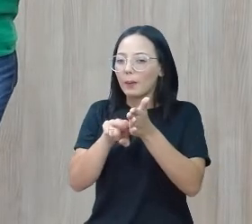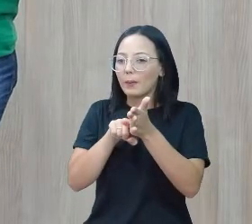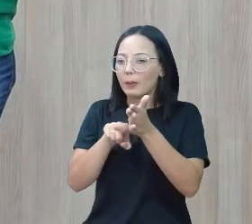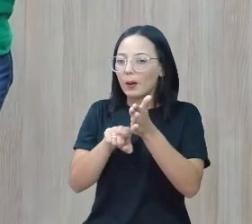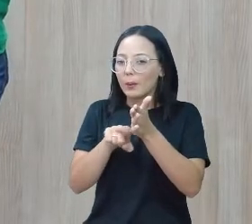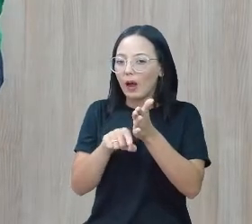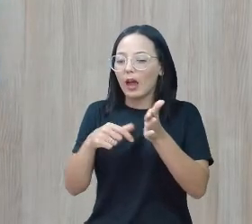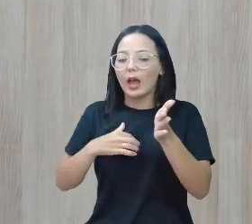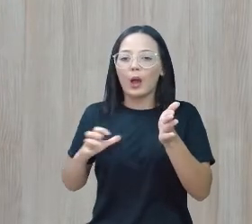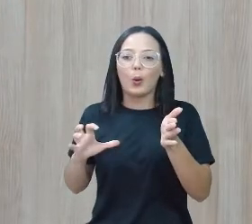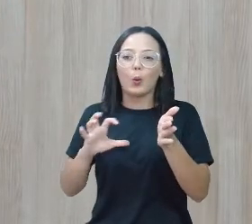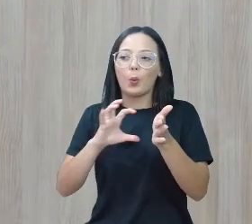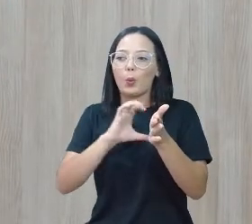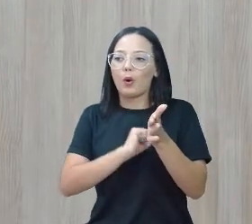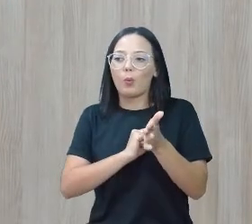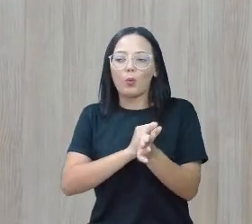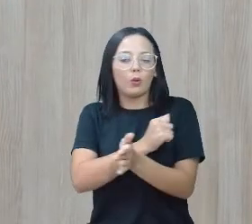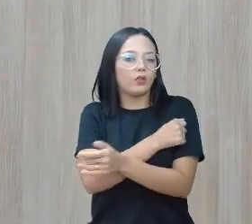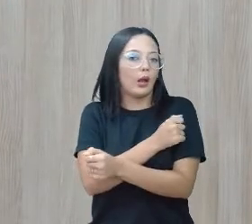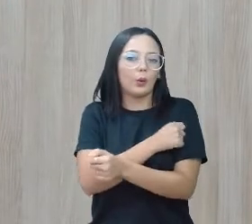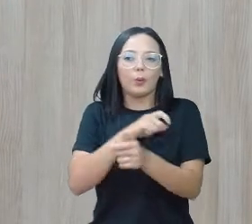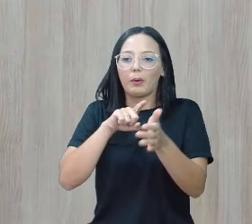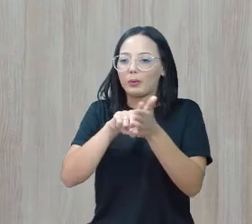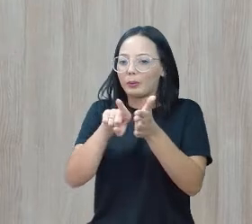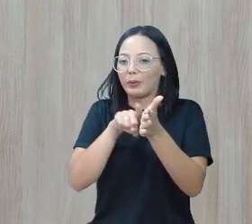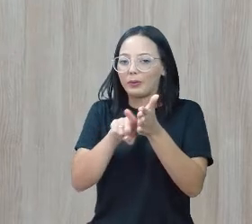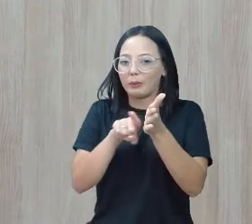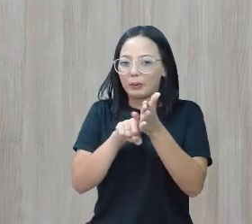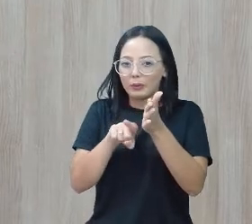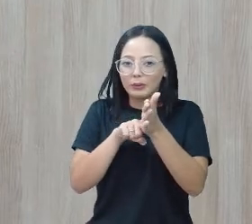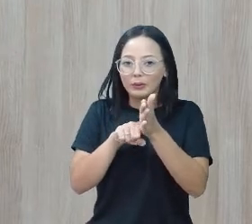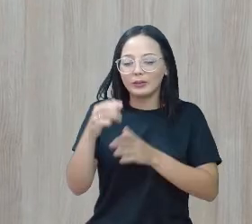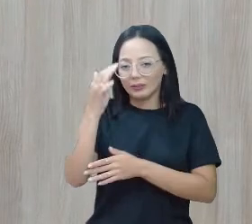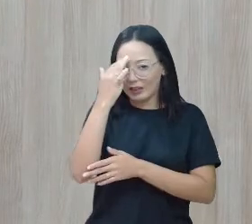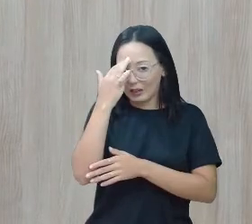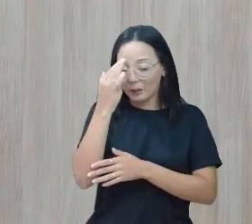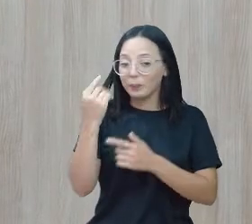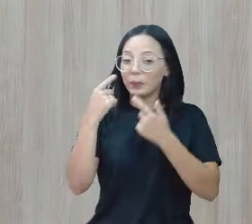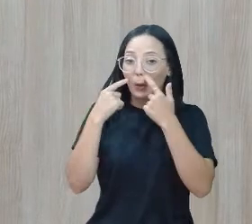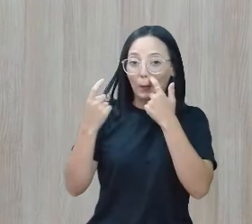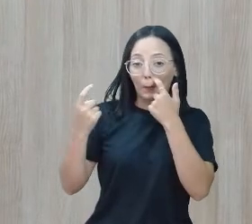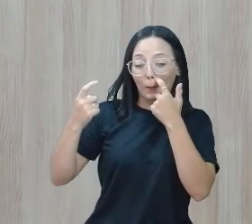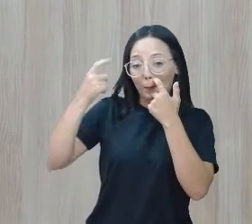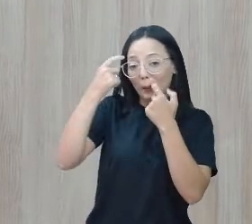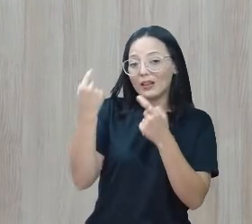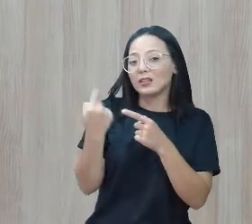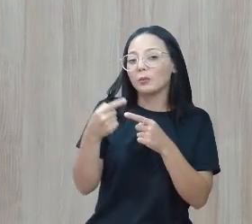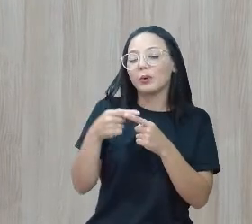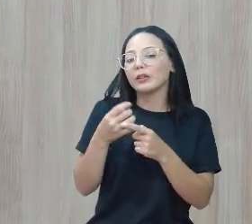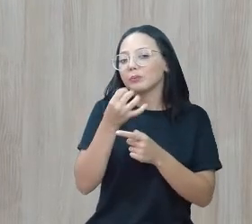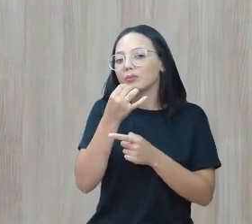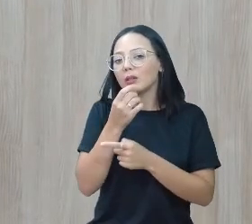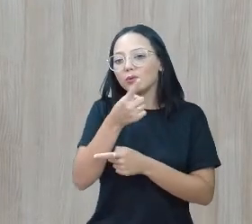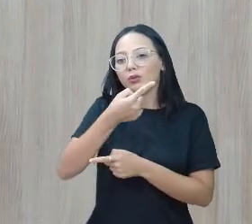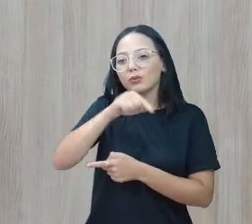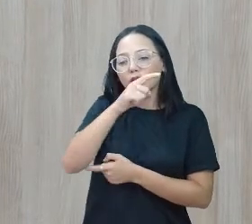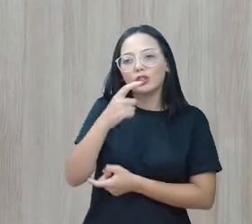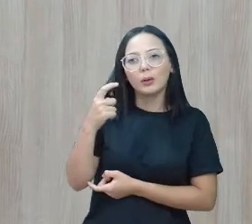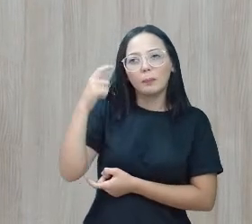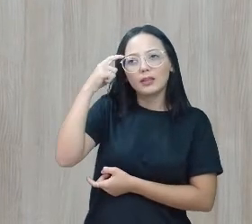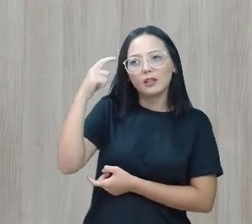eu amo quando o aluno pergunta, né? Ele questiona, ele pensa, porque é a partir